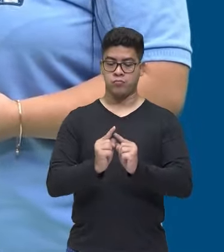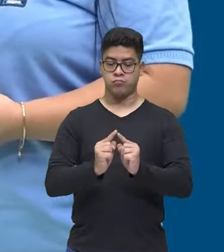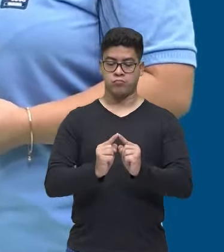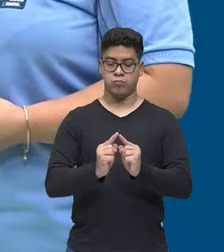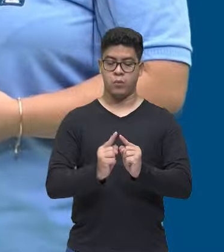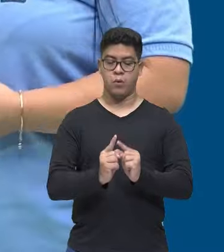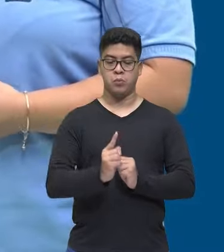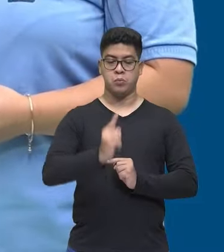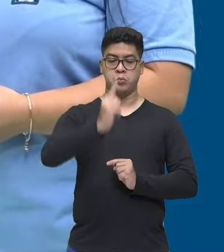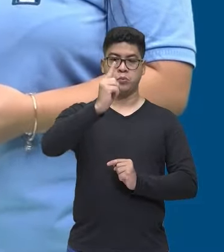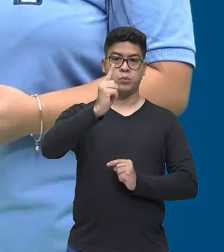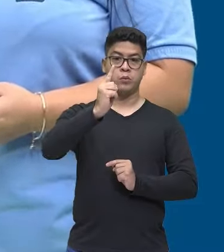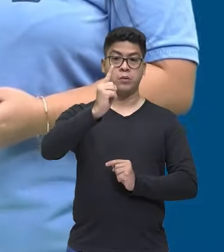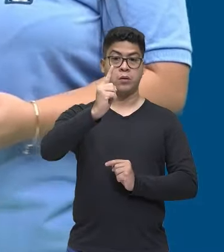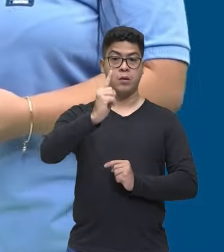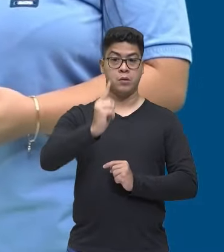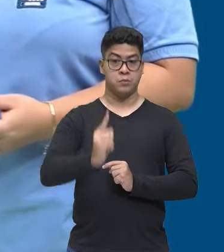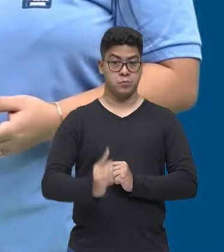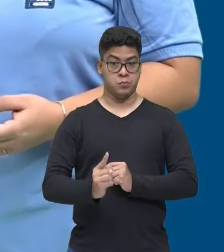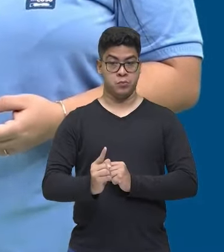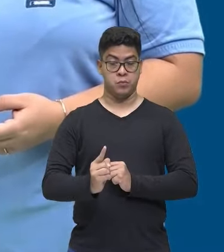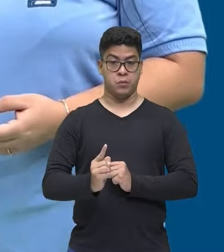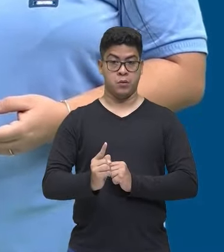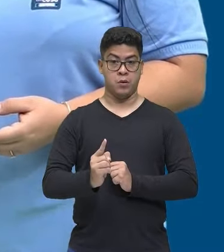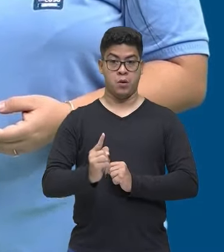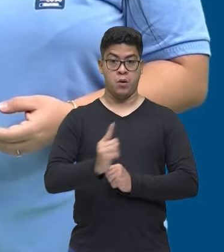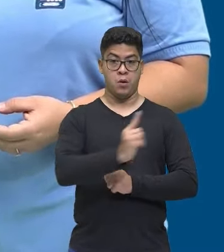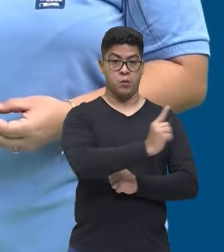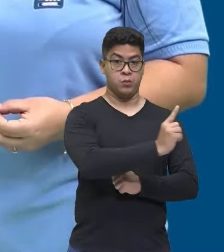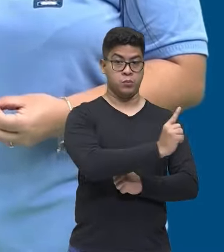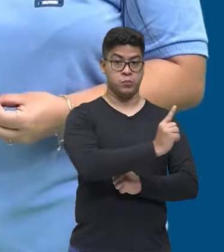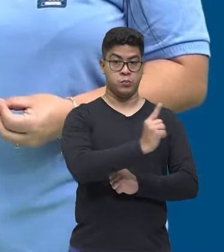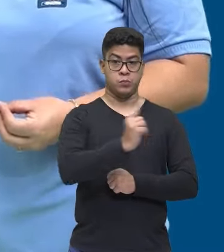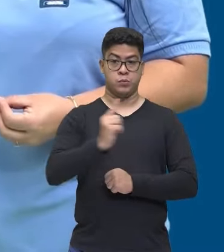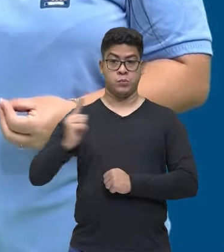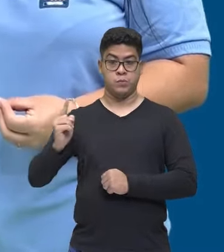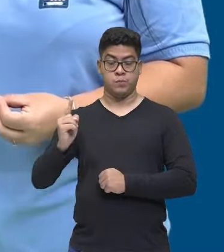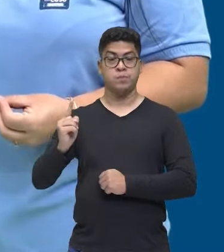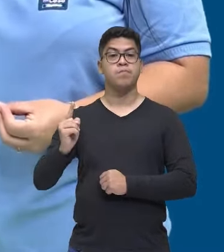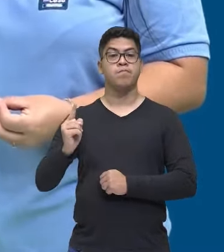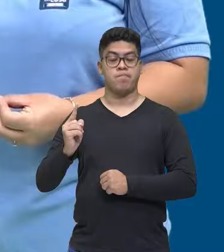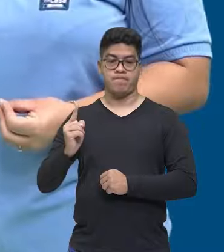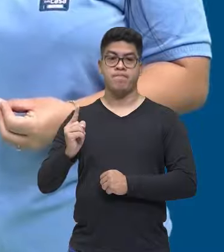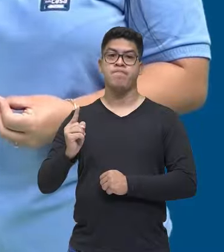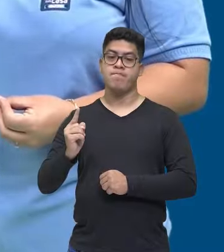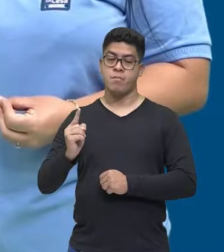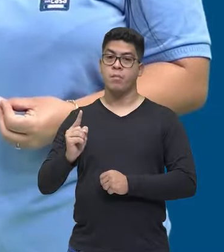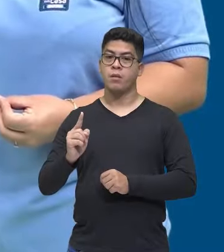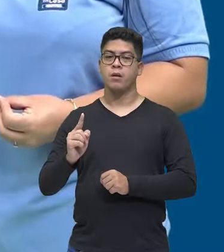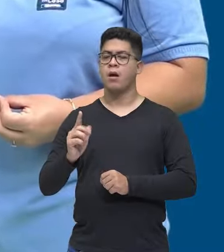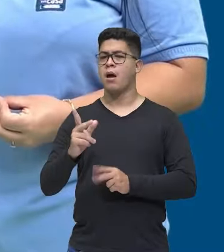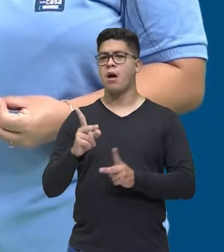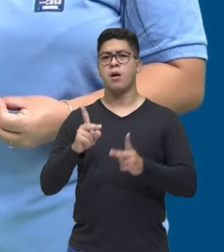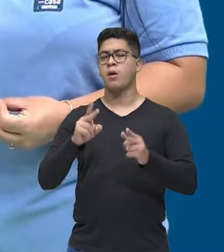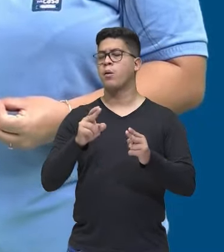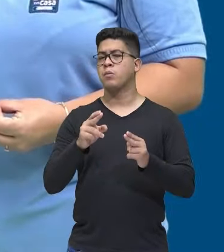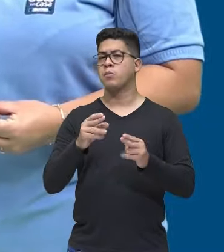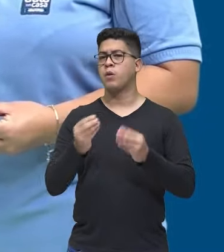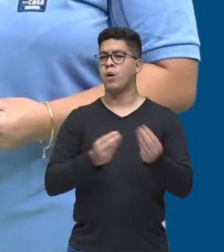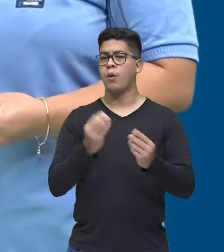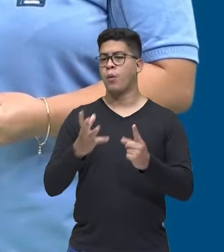horizontal, ou seja, nas colunas e nas linhas. E eles vão capturar da mesma forma que ele se